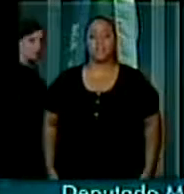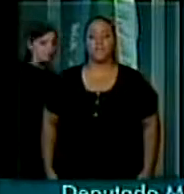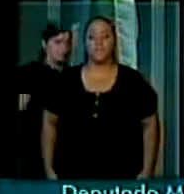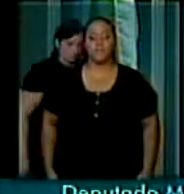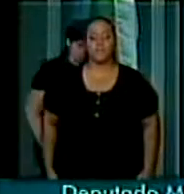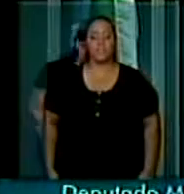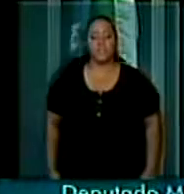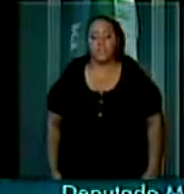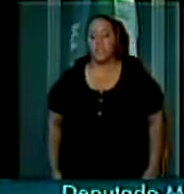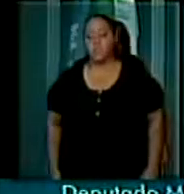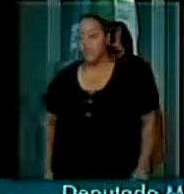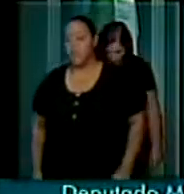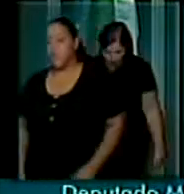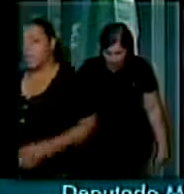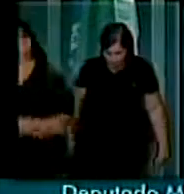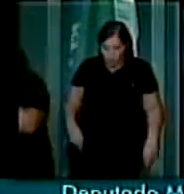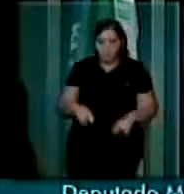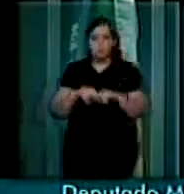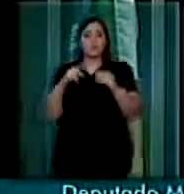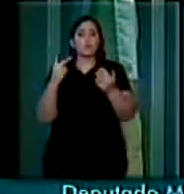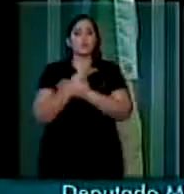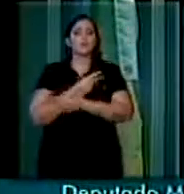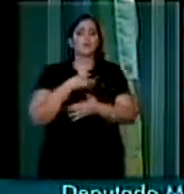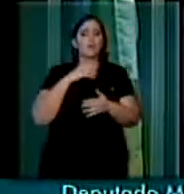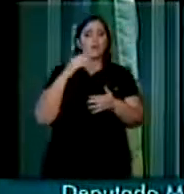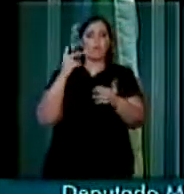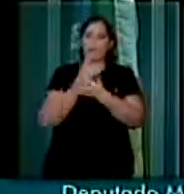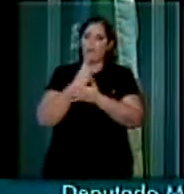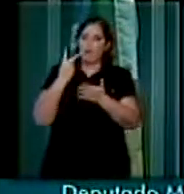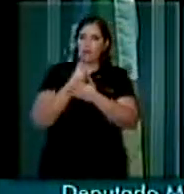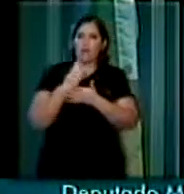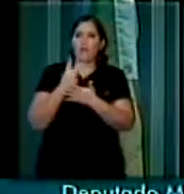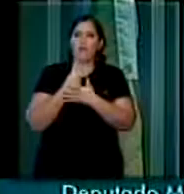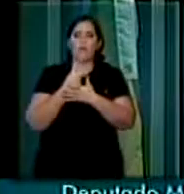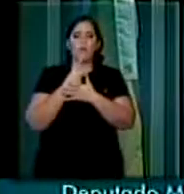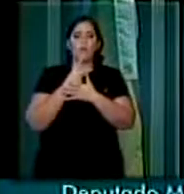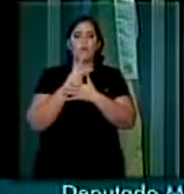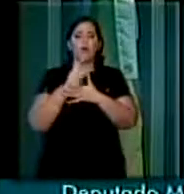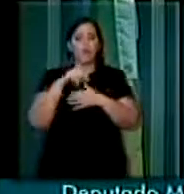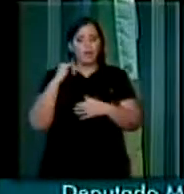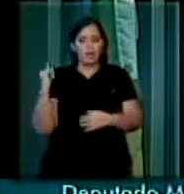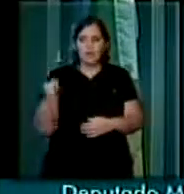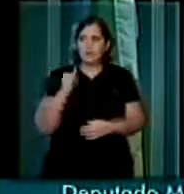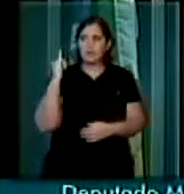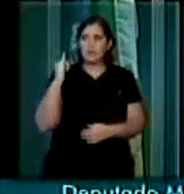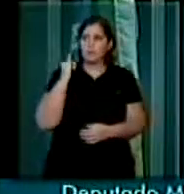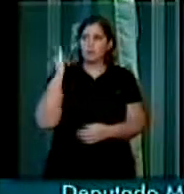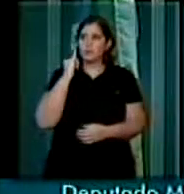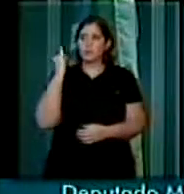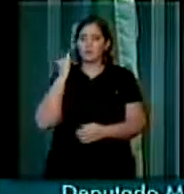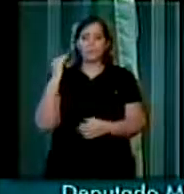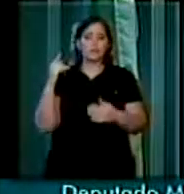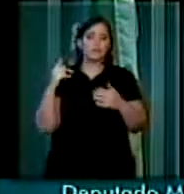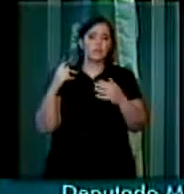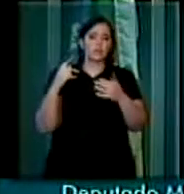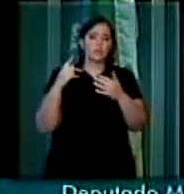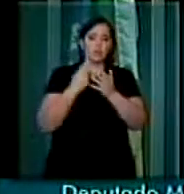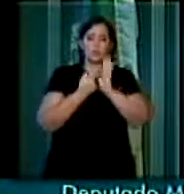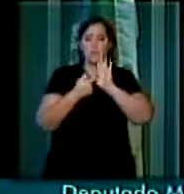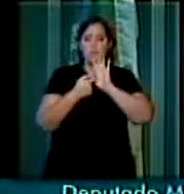que no caso de improbidade é fundamental que se caracterize como